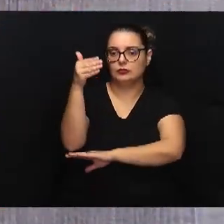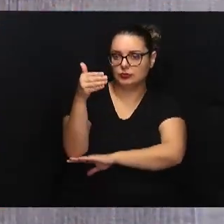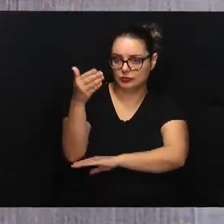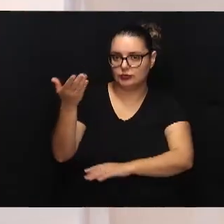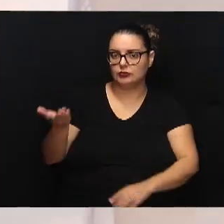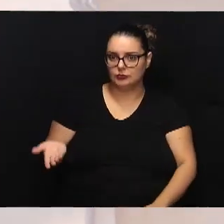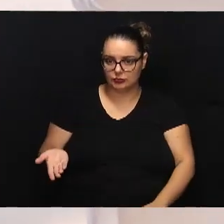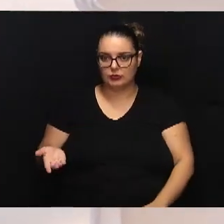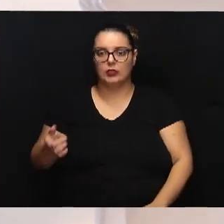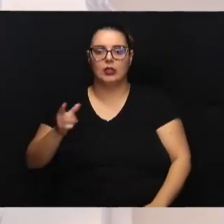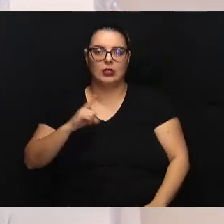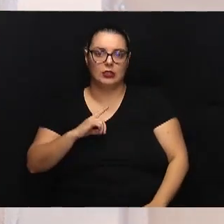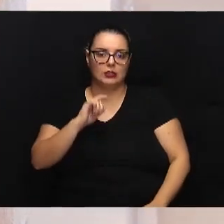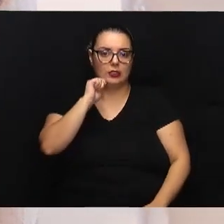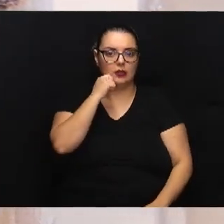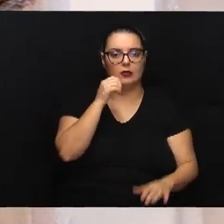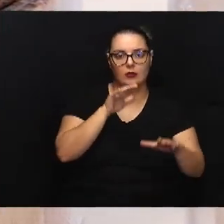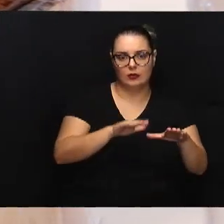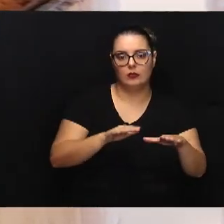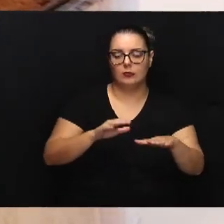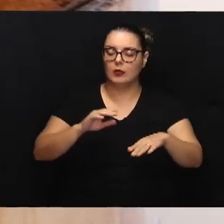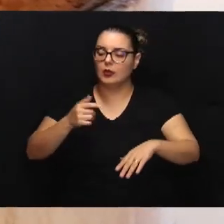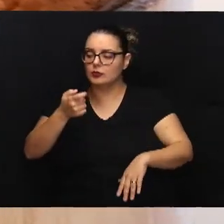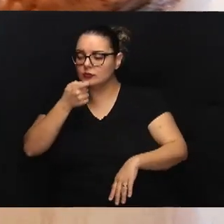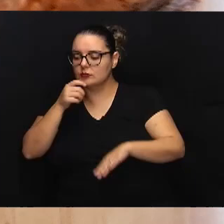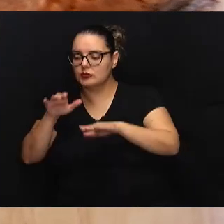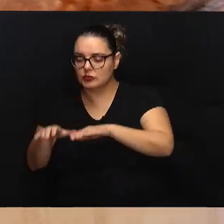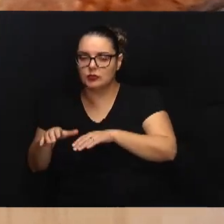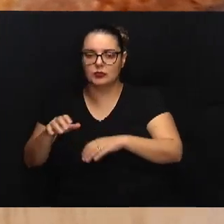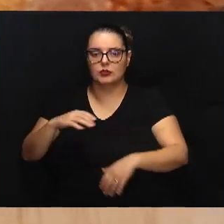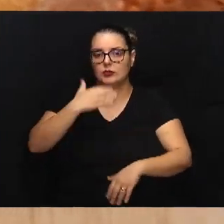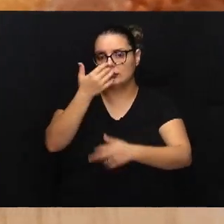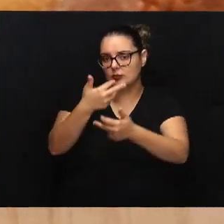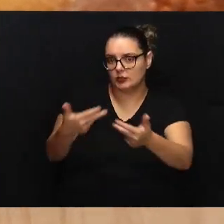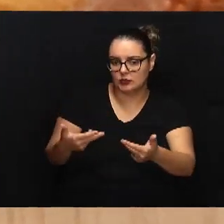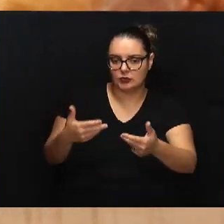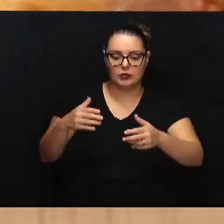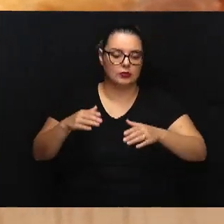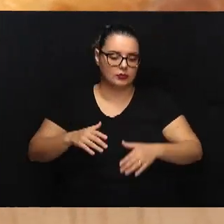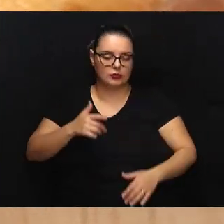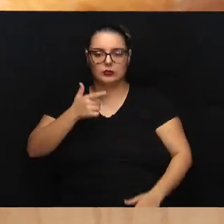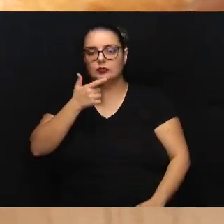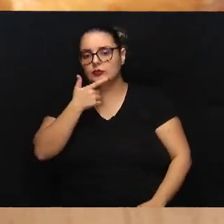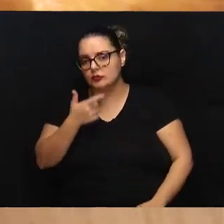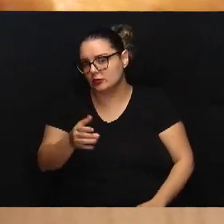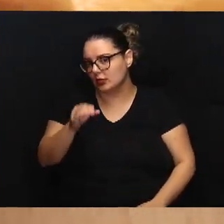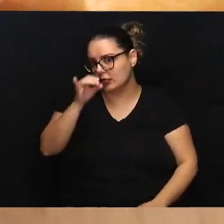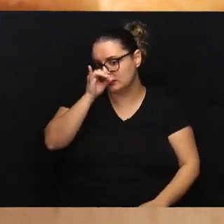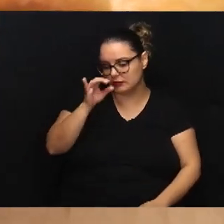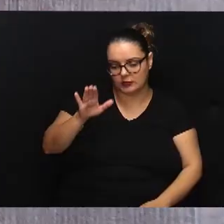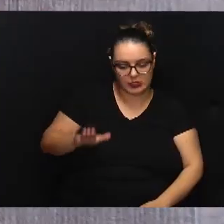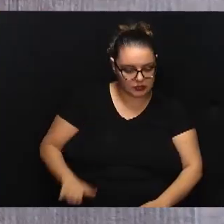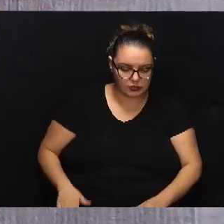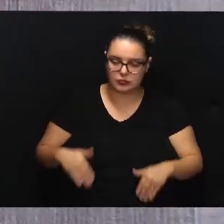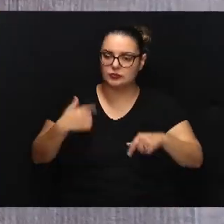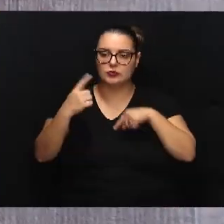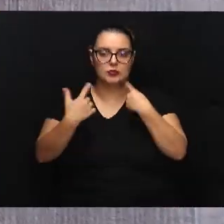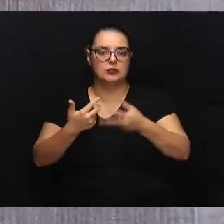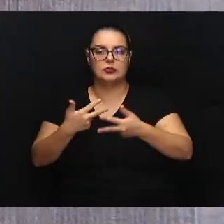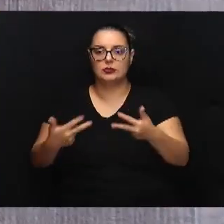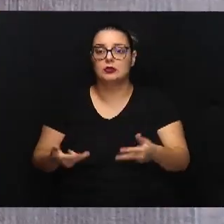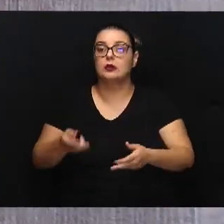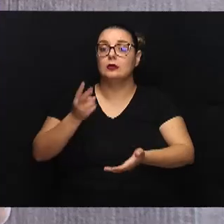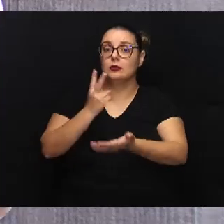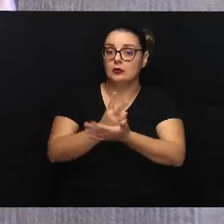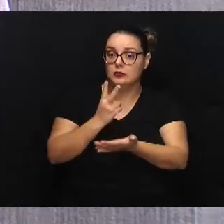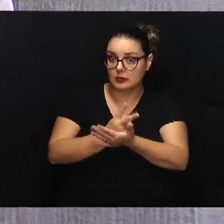dos biscoitos, das frutas, né? Dos frios, dos queijos. Então, assim, eu preciso sempre trocar um produto